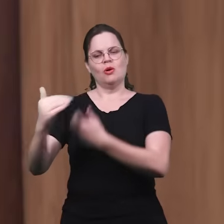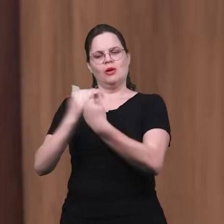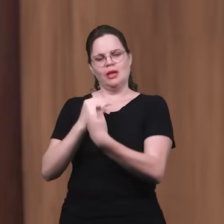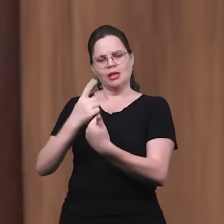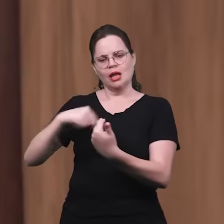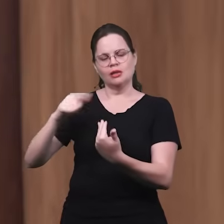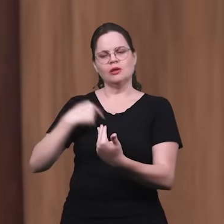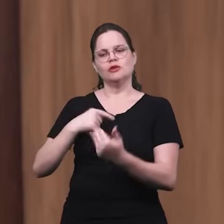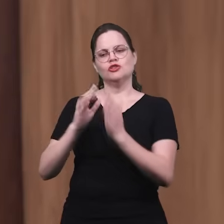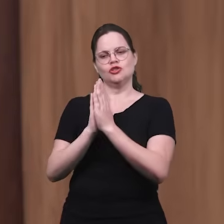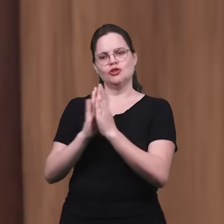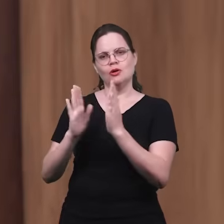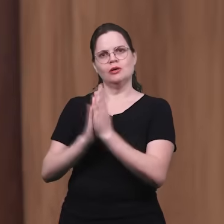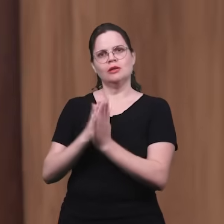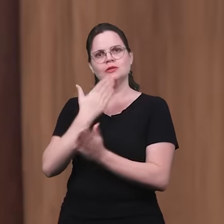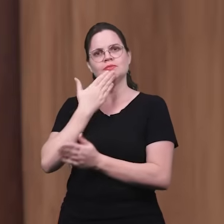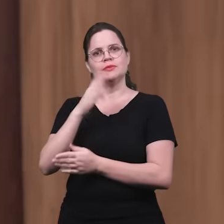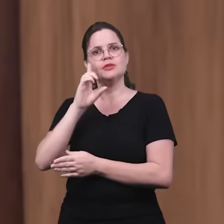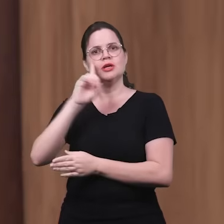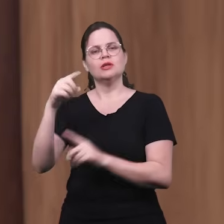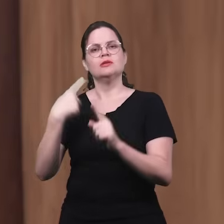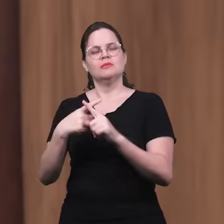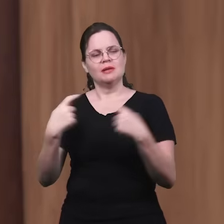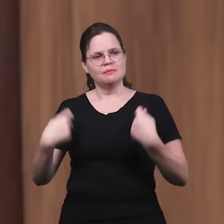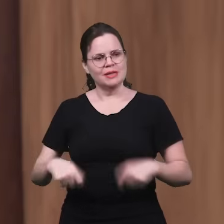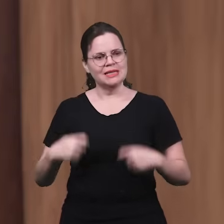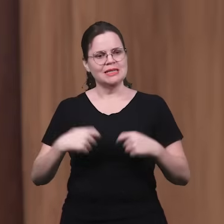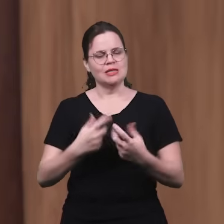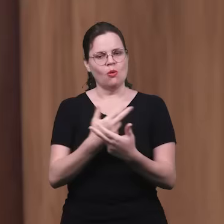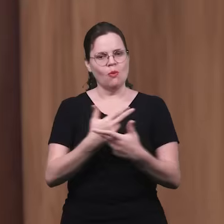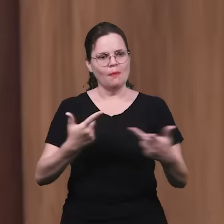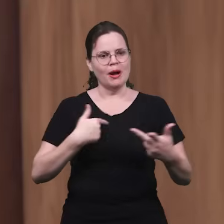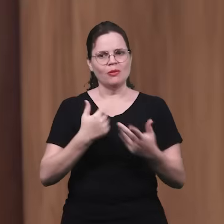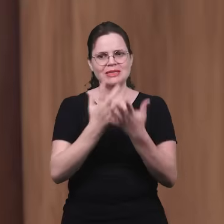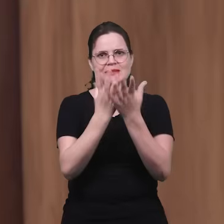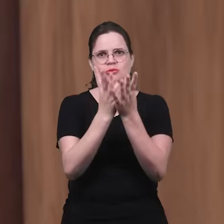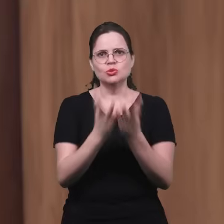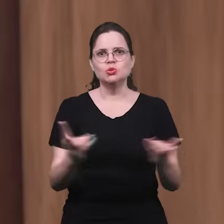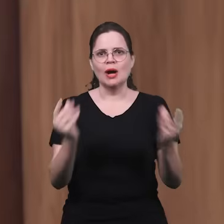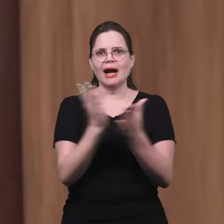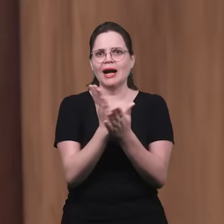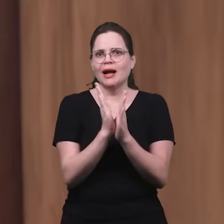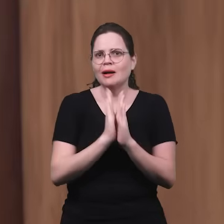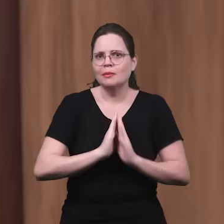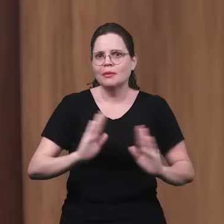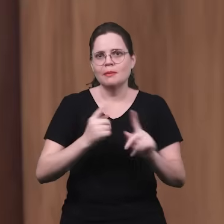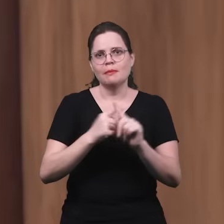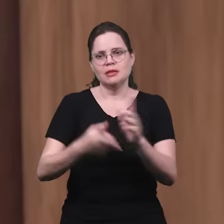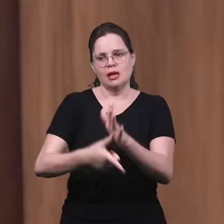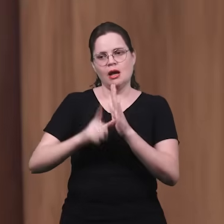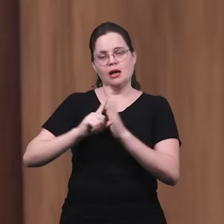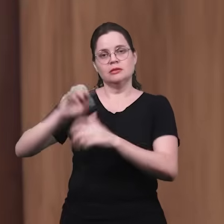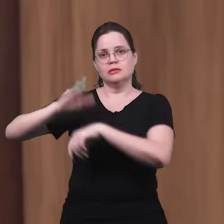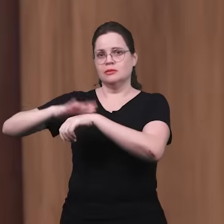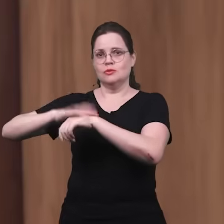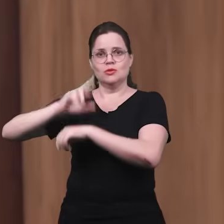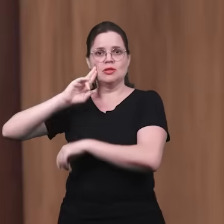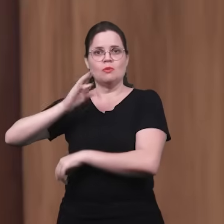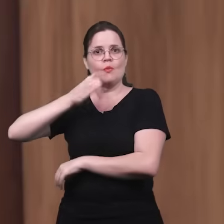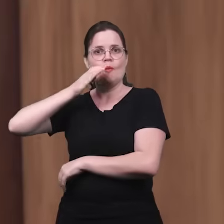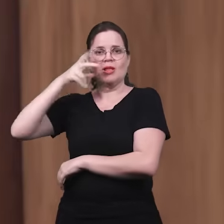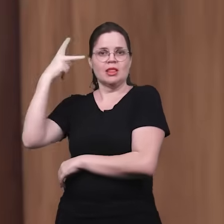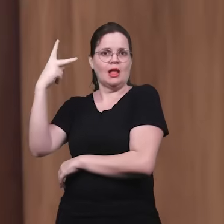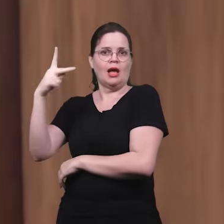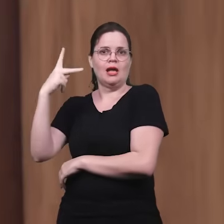buscar a Deus, porque tem muros para caírem na nossa vida, mas antes tem uma operação que é no silêncio, né? A gente